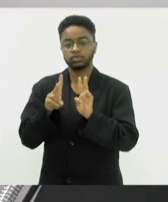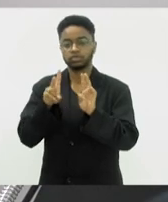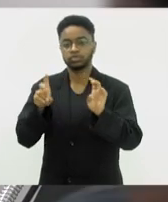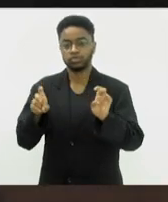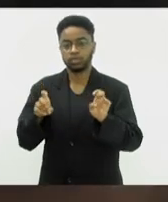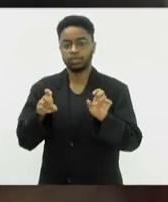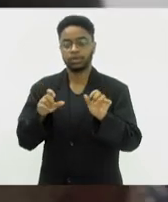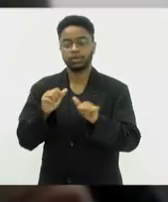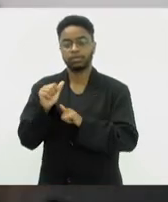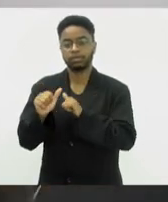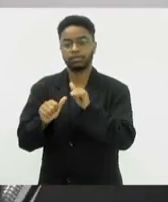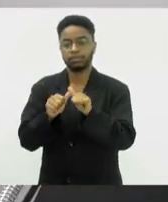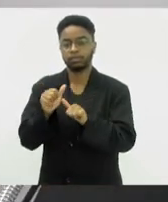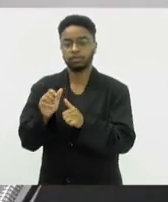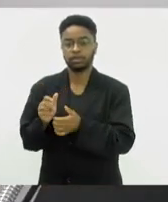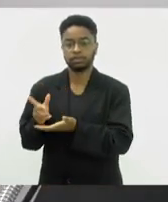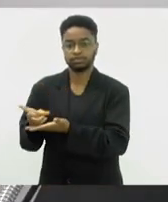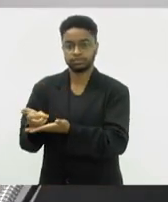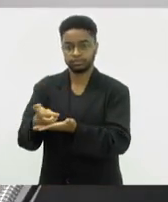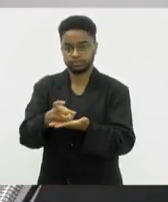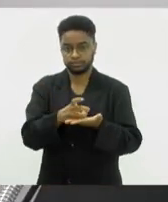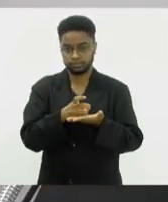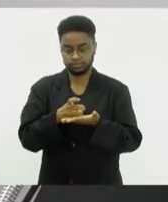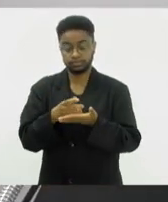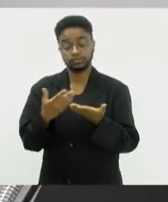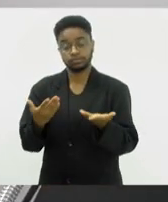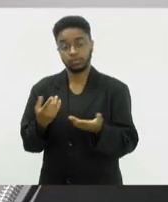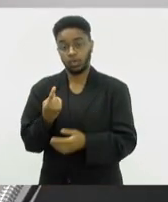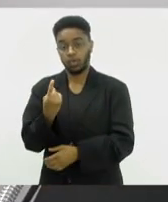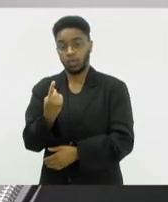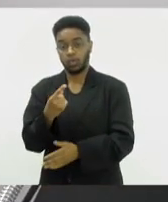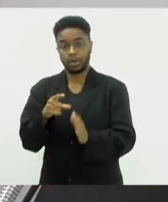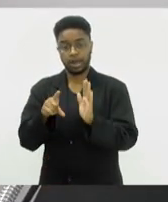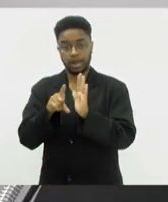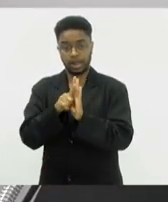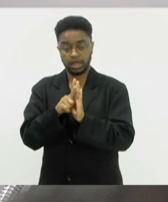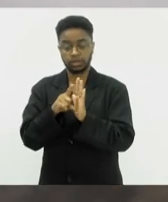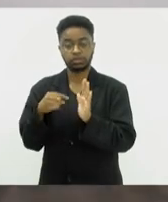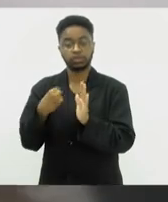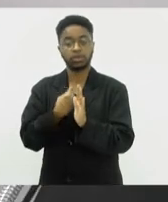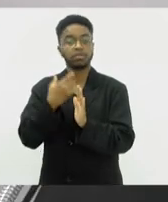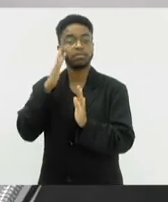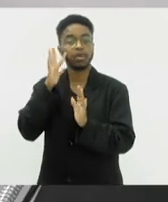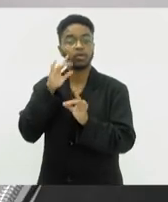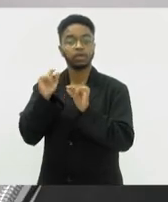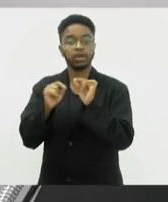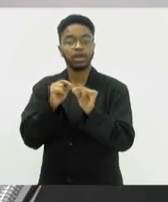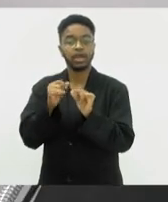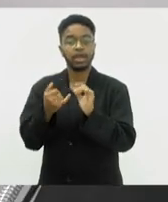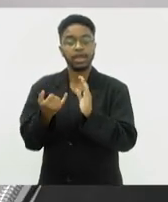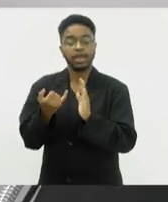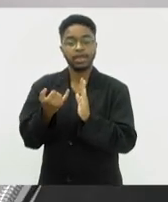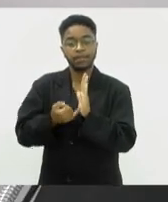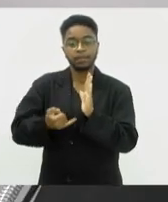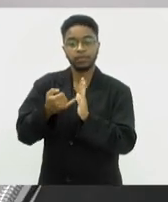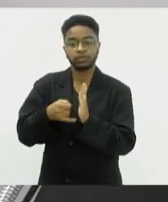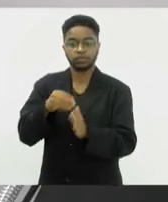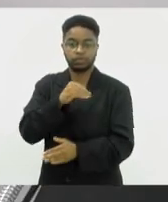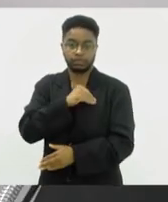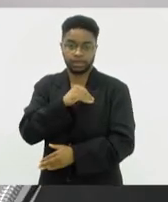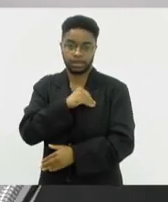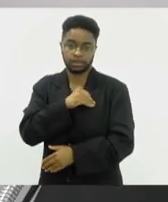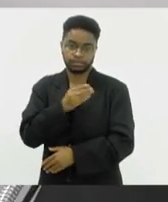tributária. E uma das regulamentações mais esperadas é a do Imposto do Pecado.